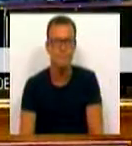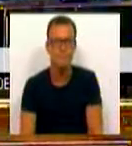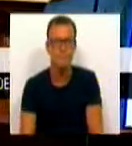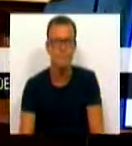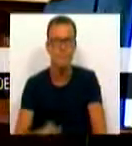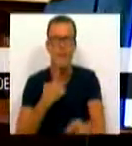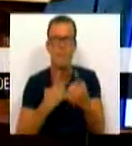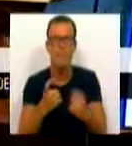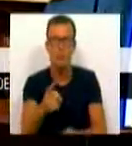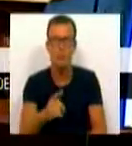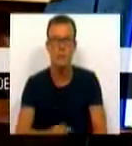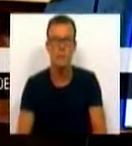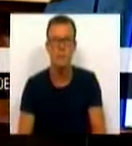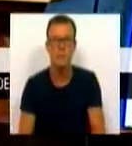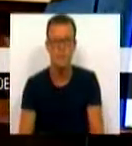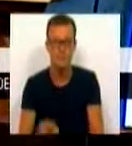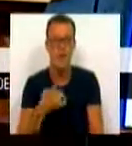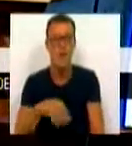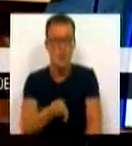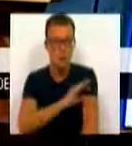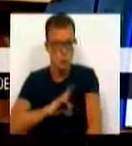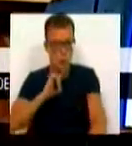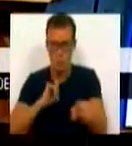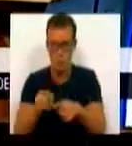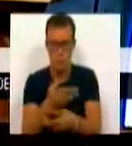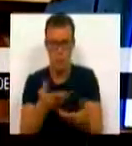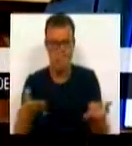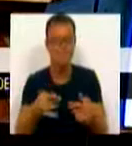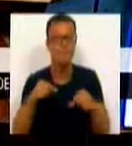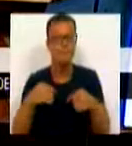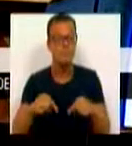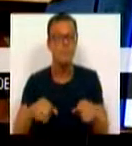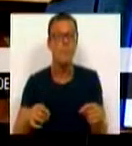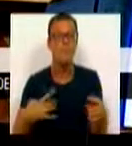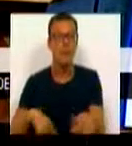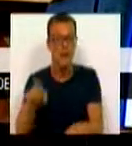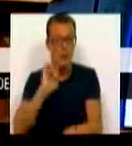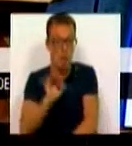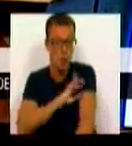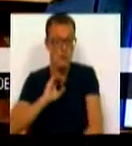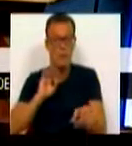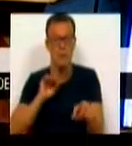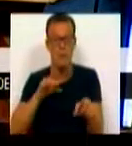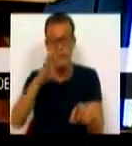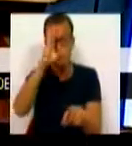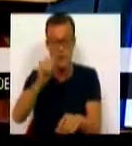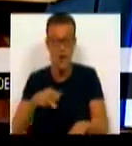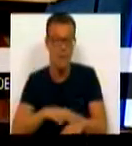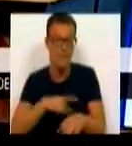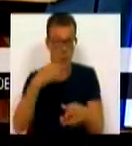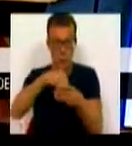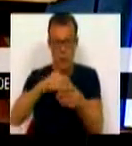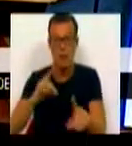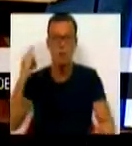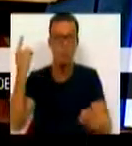A pergunta, senhoras e senhores deputados, tendo a senhora Ministra da Administração Interna